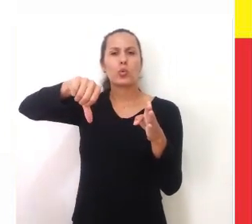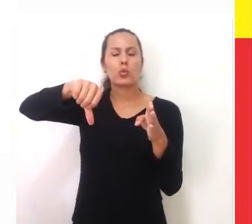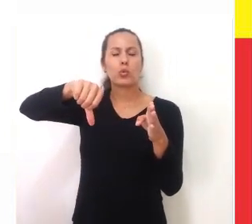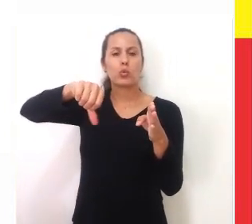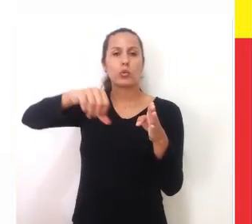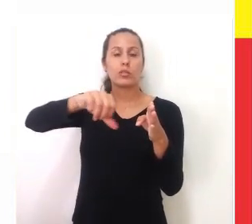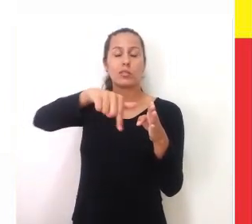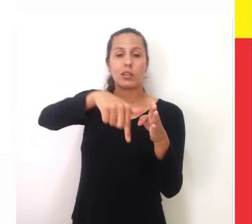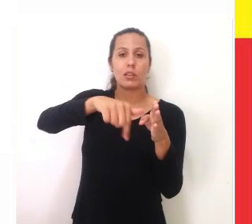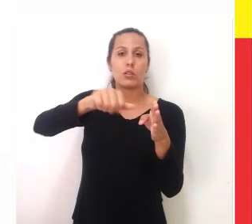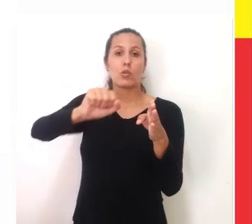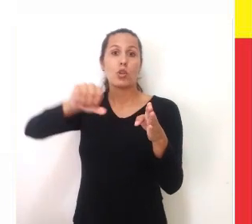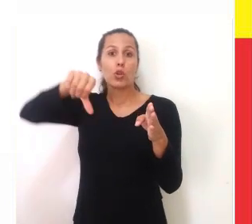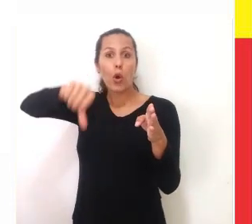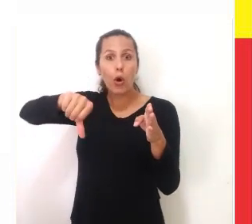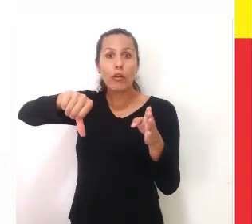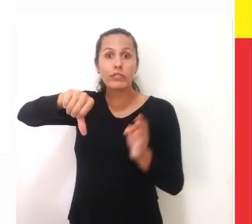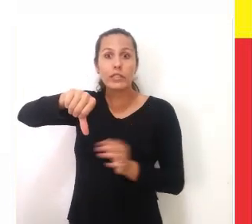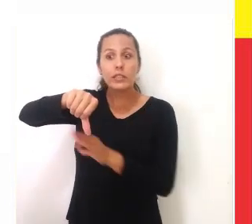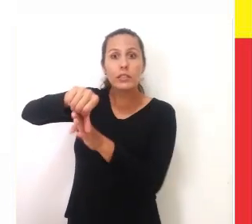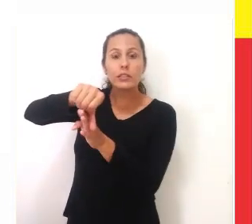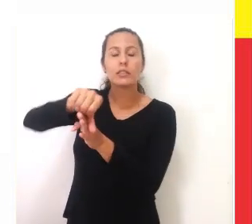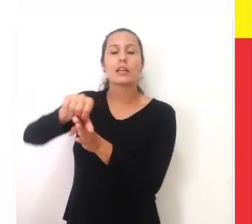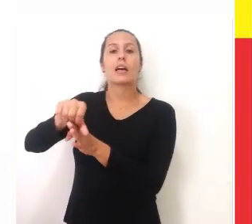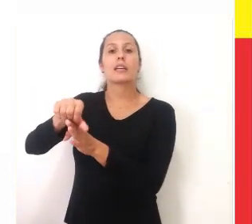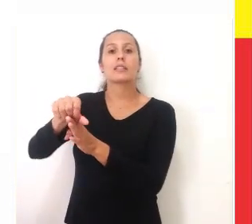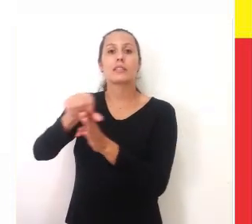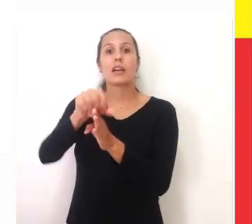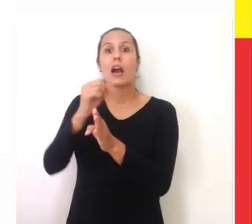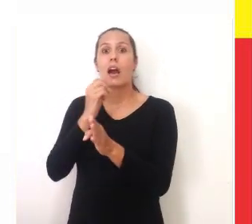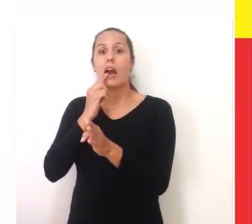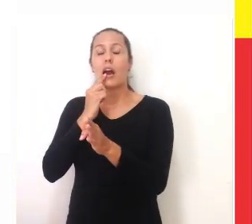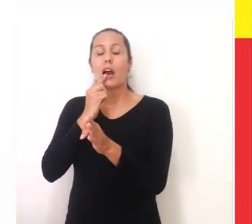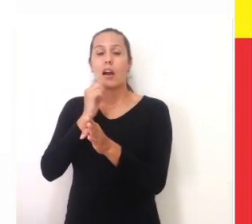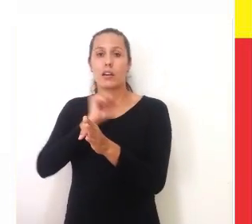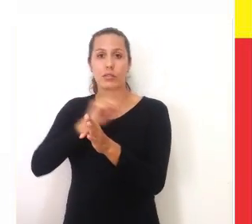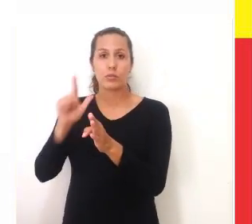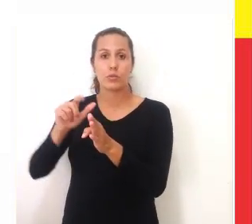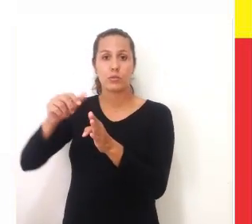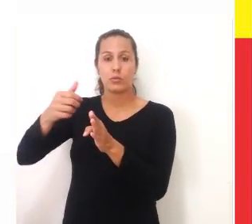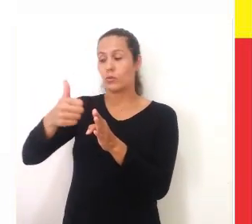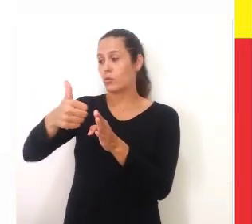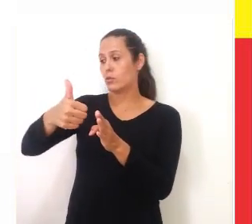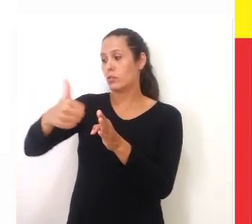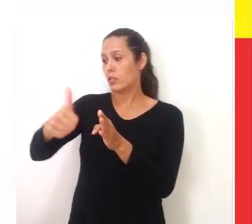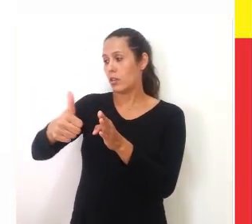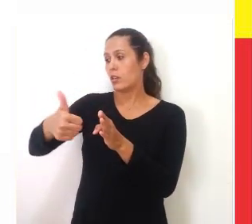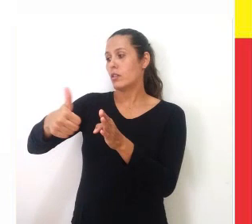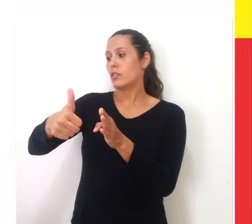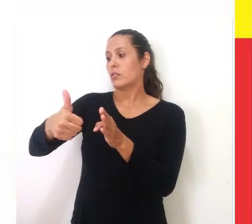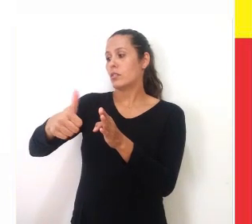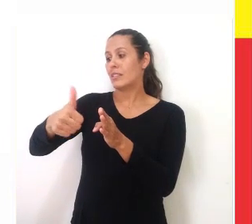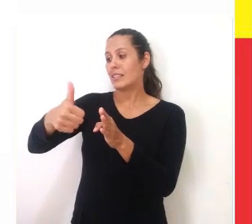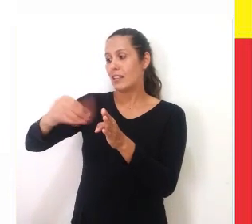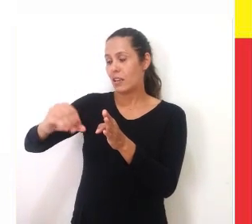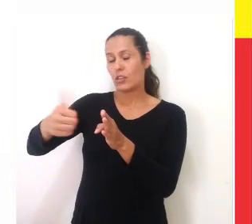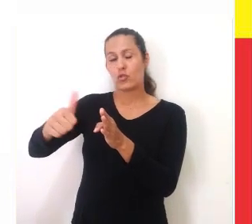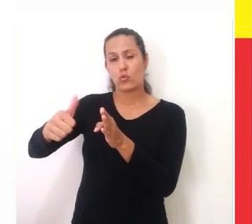dia 9, aí chega em azul, dia 10, dia 11, dia 12, dia